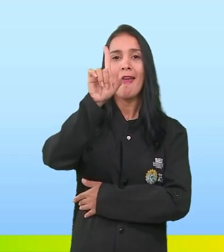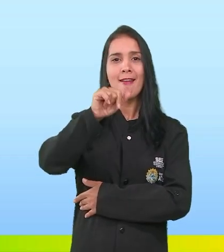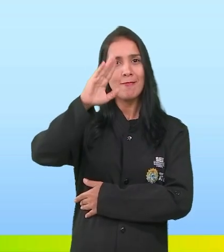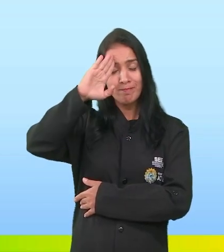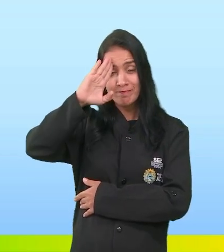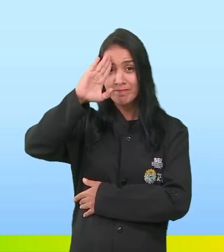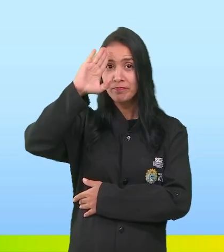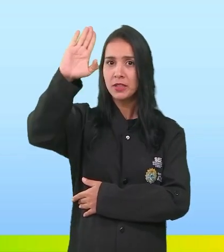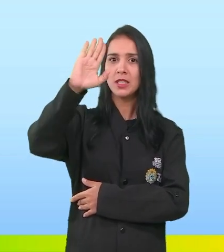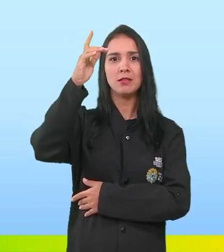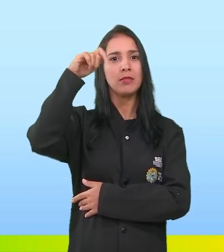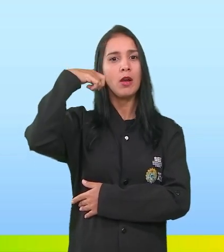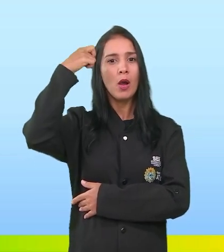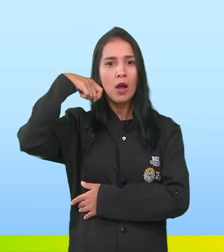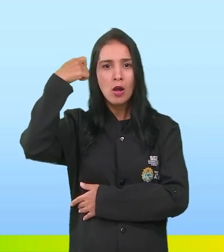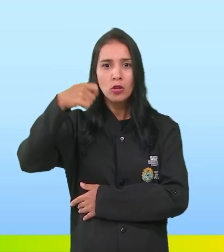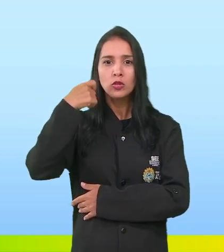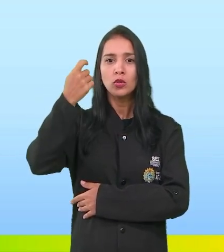demonstram como gestos e